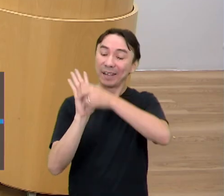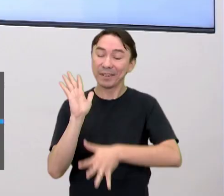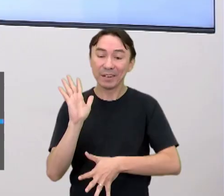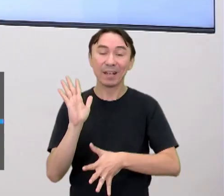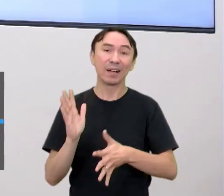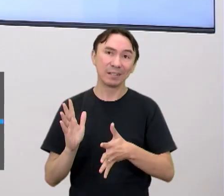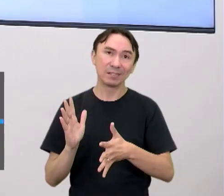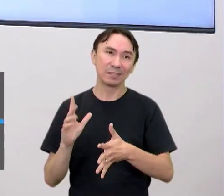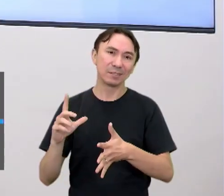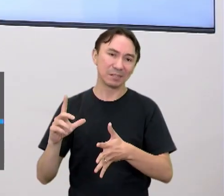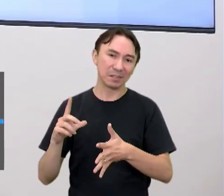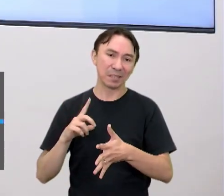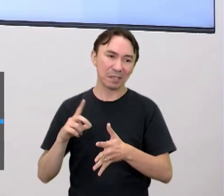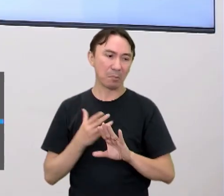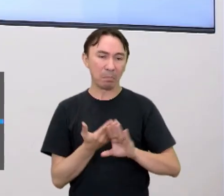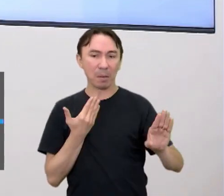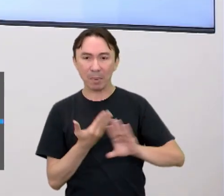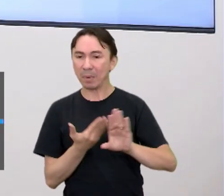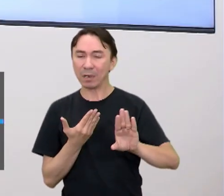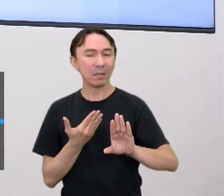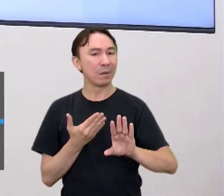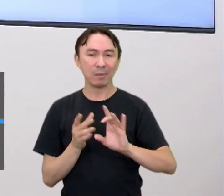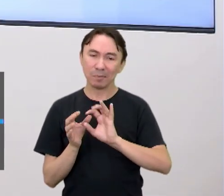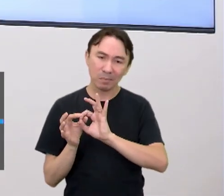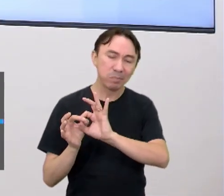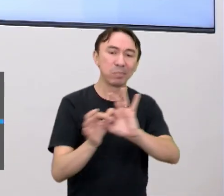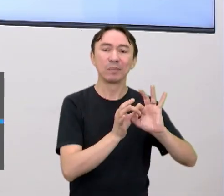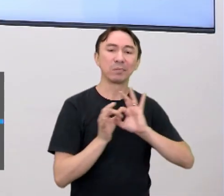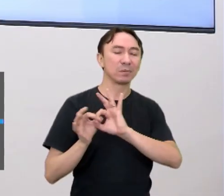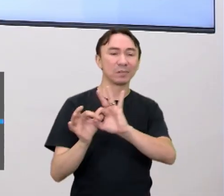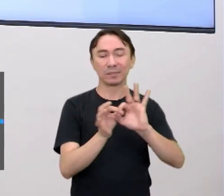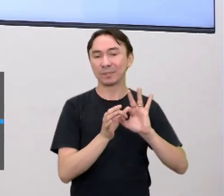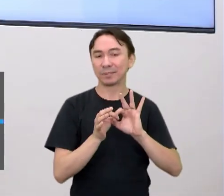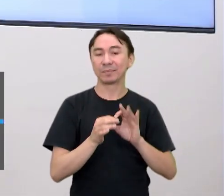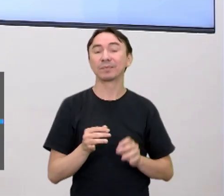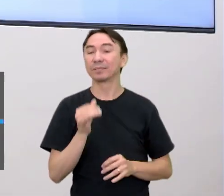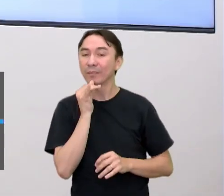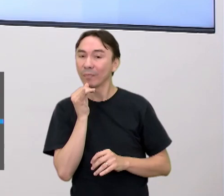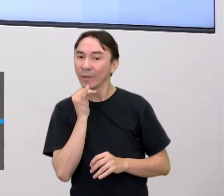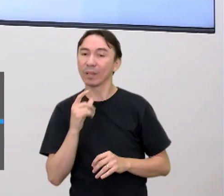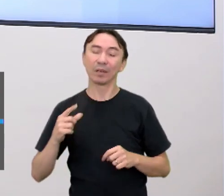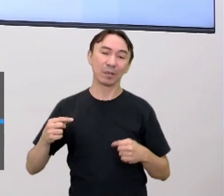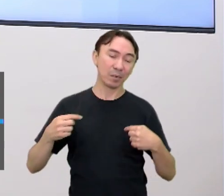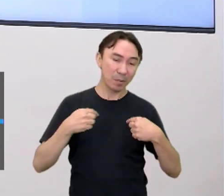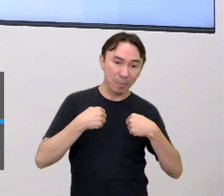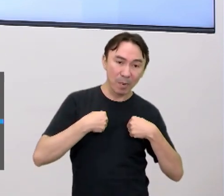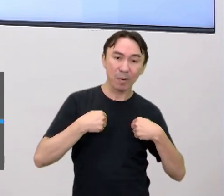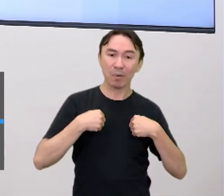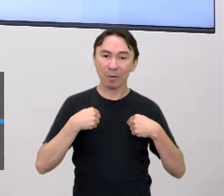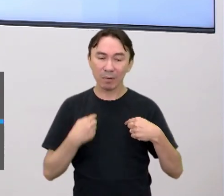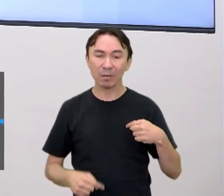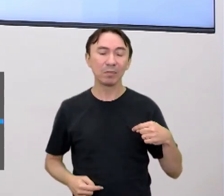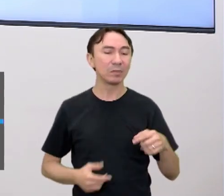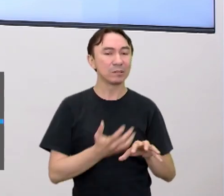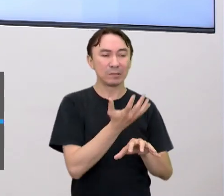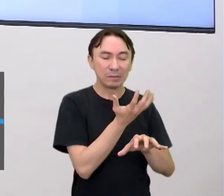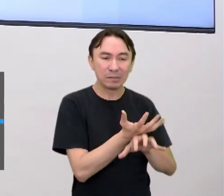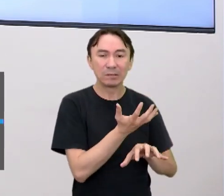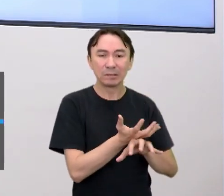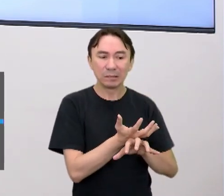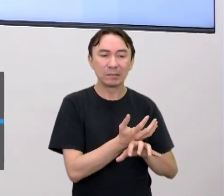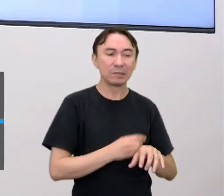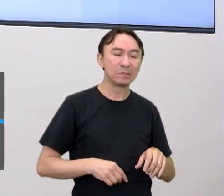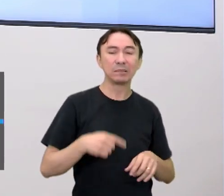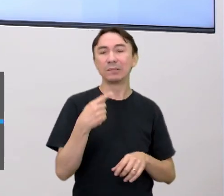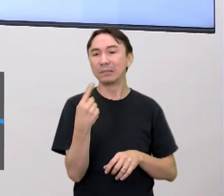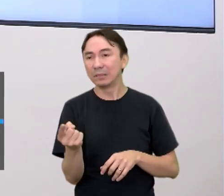se integrando uma com as outras, e a gente vai descobrindo coisinhas, né? Que o meu componente curricular acaba se integrando com o dele, né? O dele acaba se